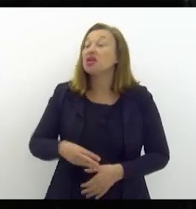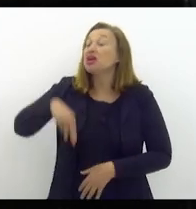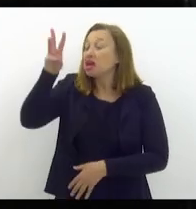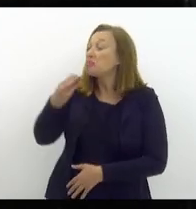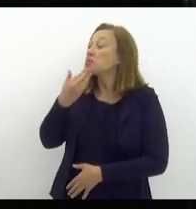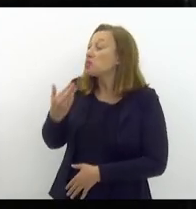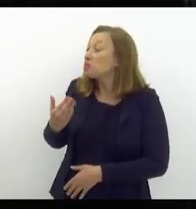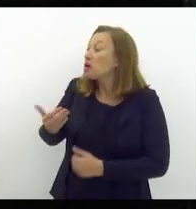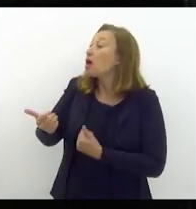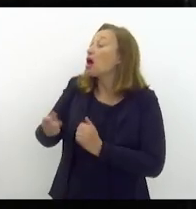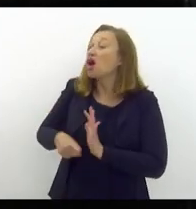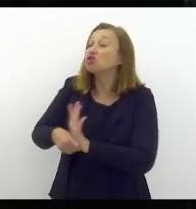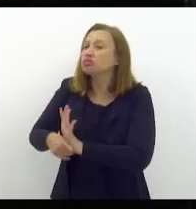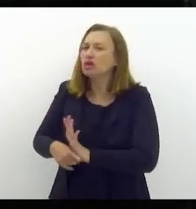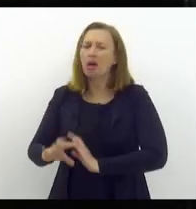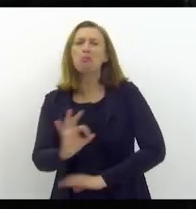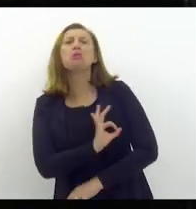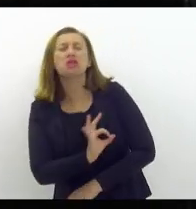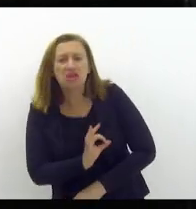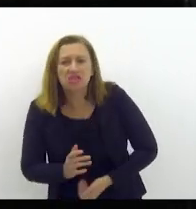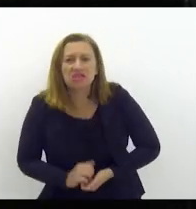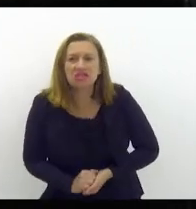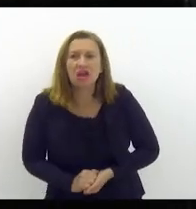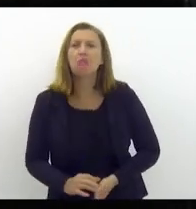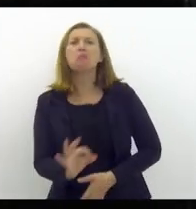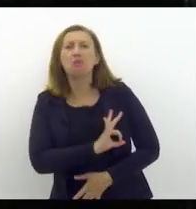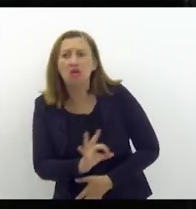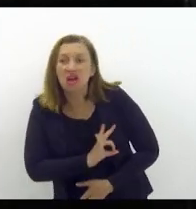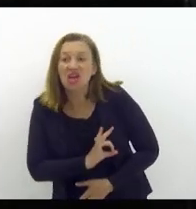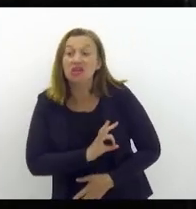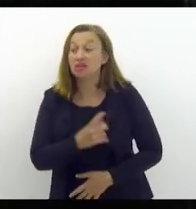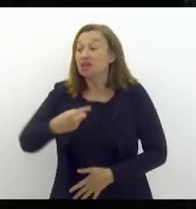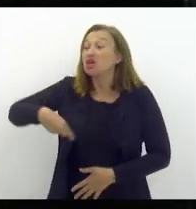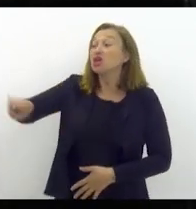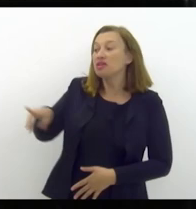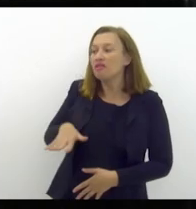quem? A polícia. É a polícia que tem que ir.